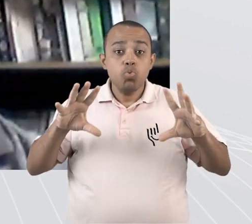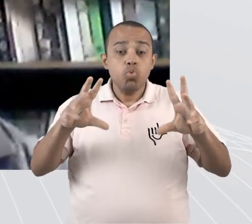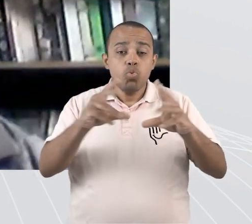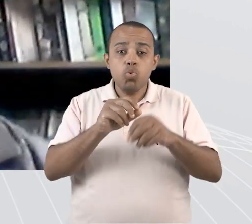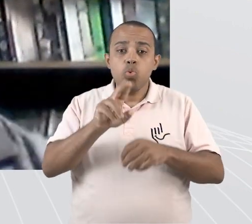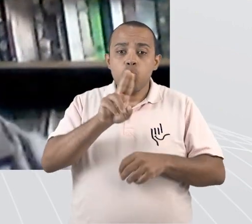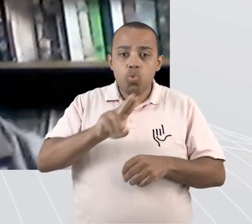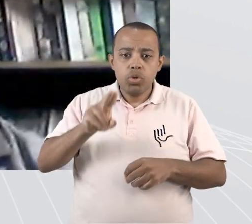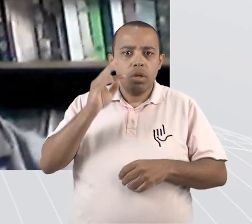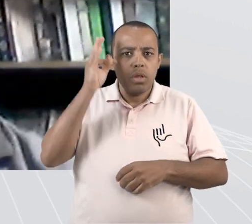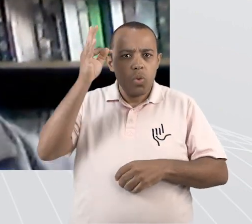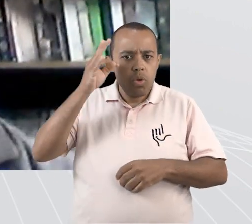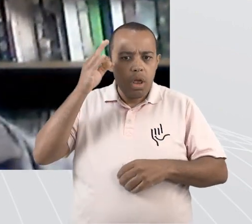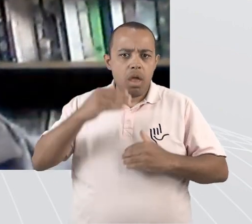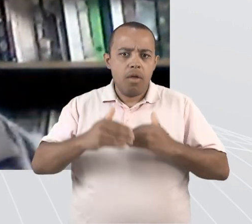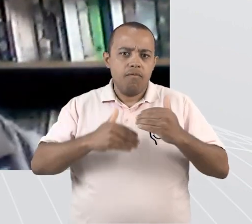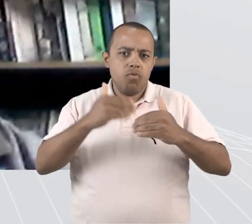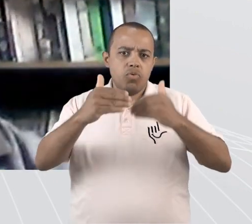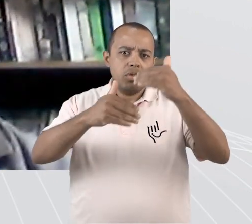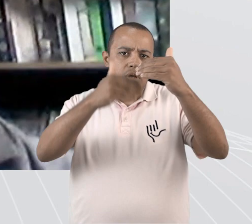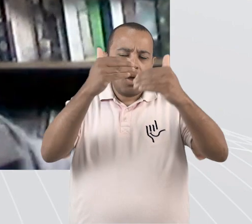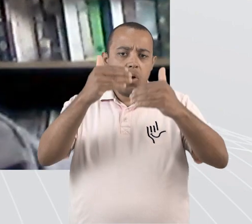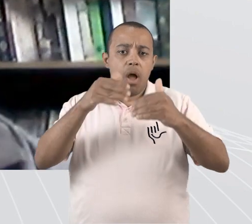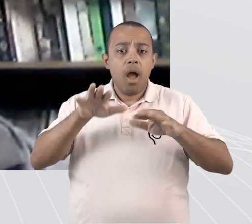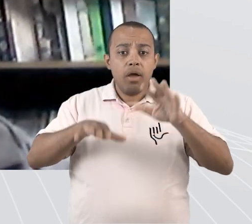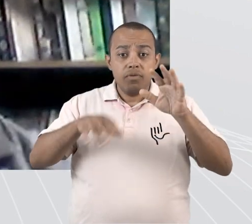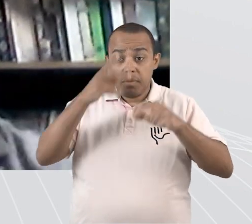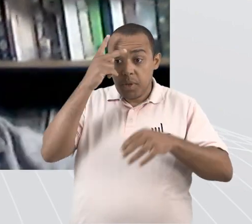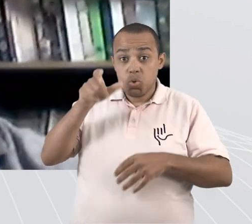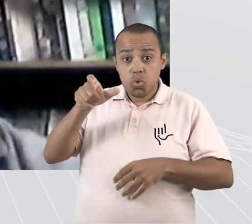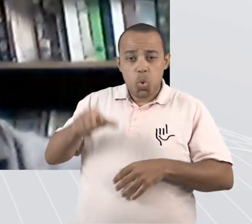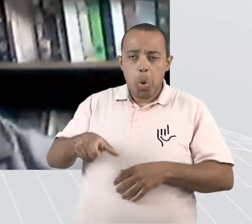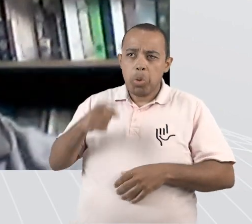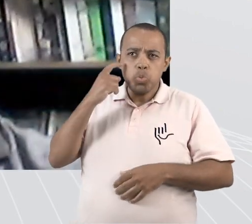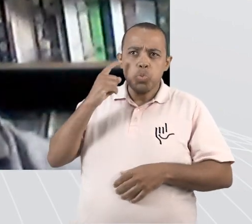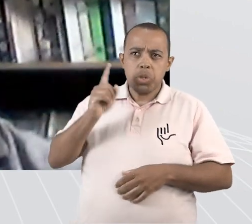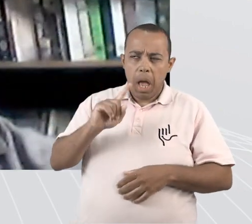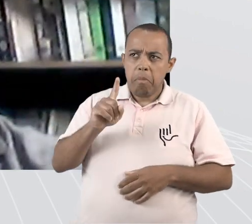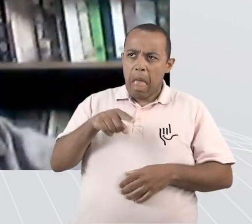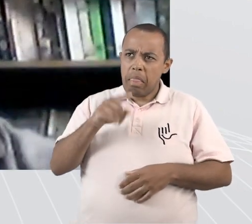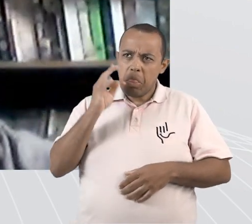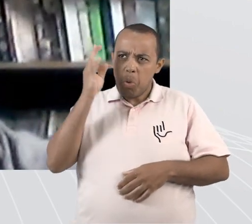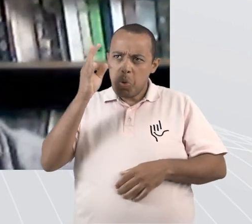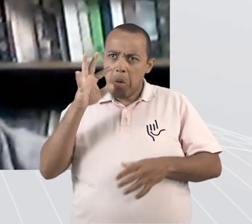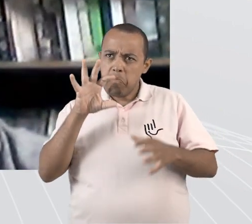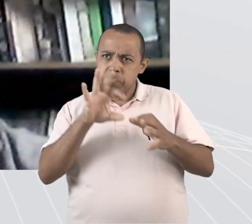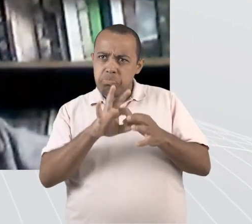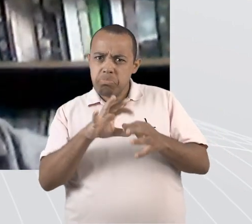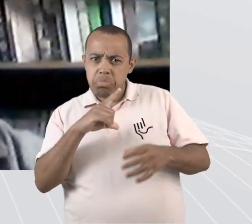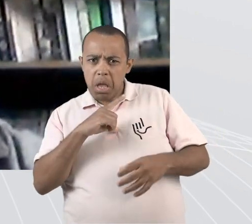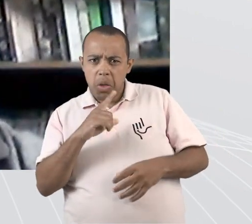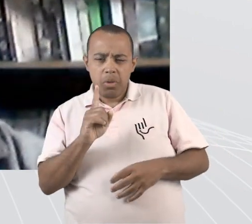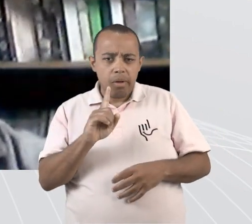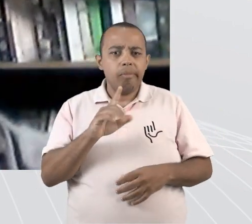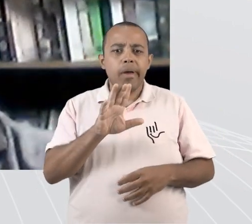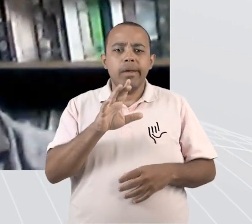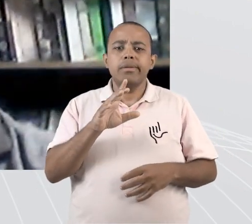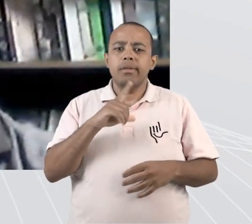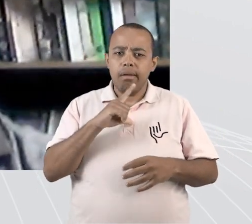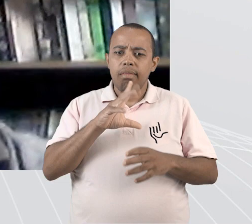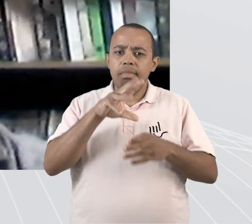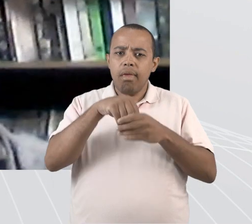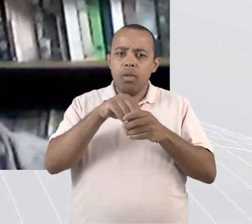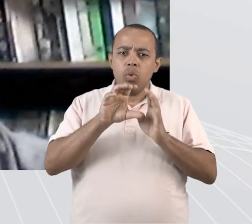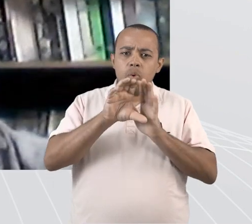usa da teoria evolutiva, muitas vezes, mesmo que a pessoa não saiba que ela está usando conceitos evolutivos